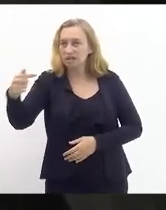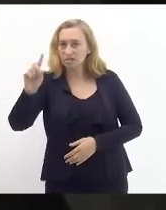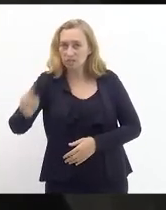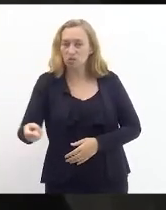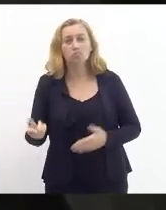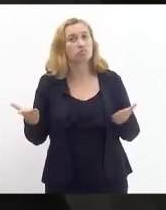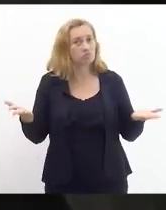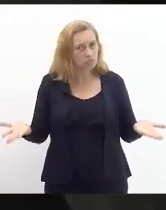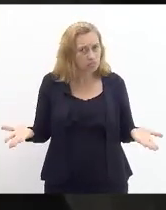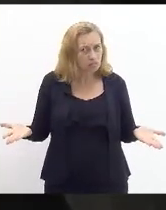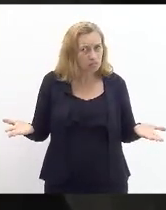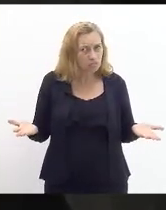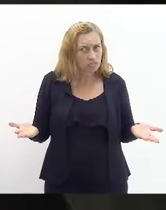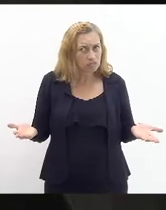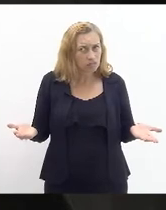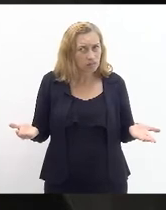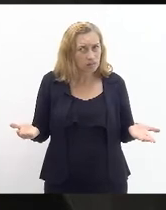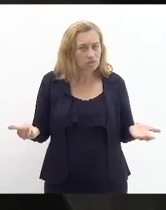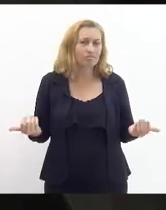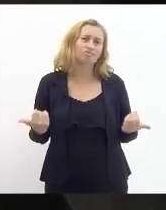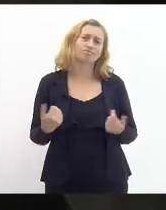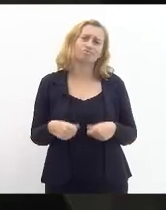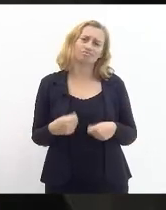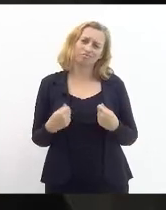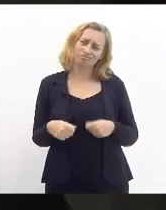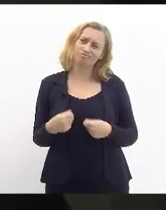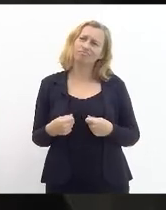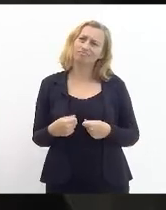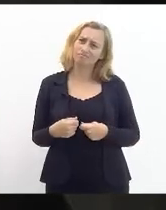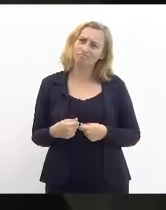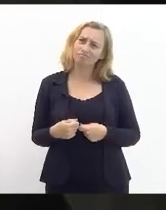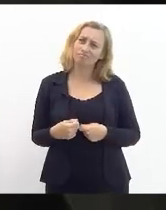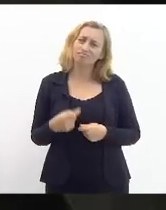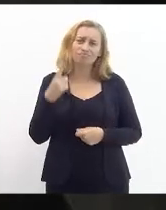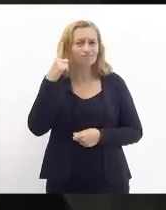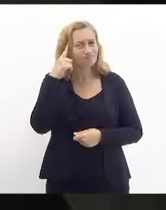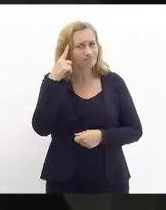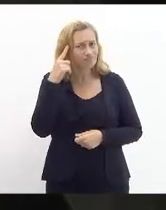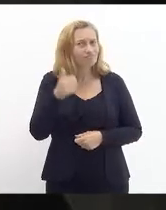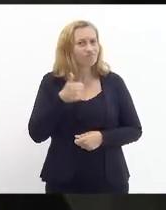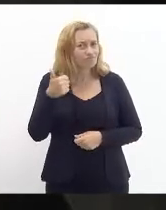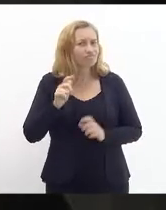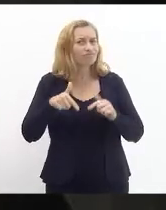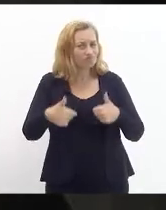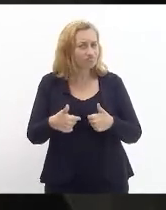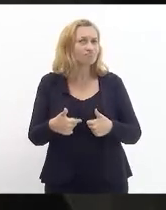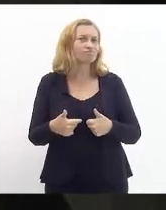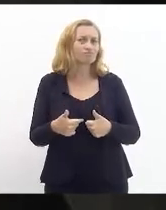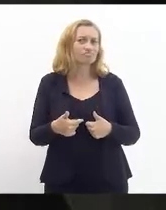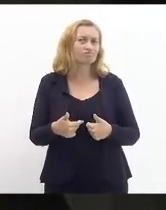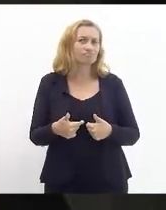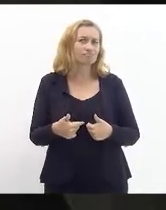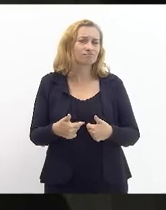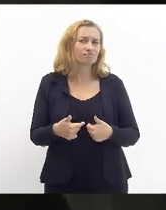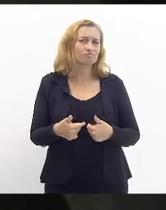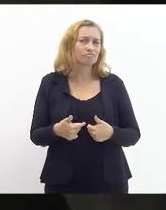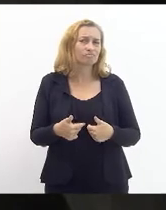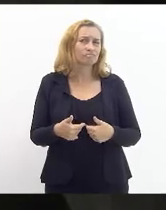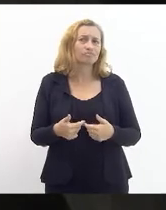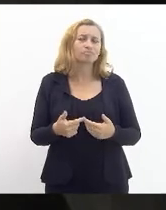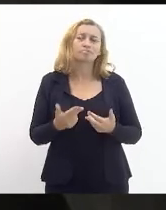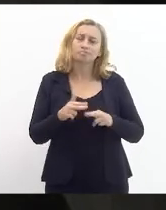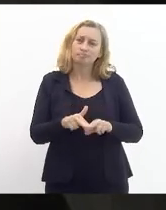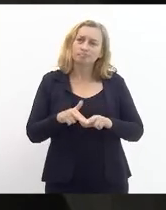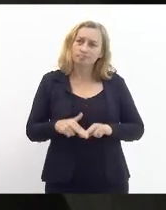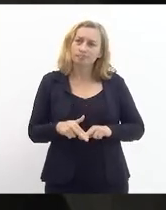hora e é preciso fazer uma reflexão para se tomar providências é preciso virar esse jogo por isso